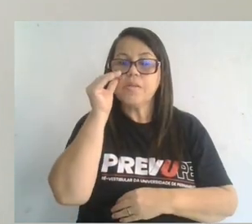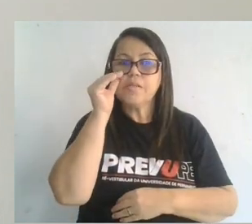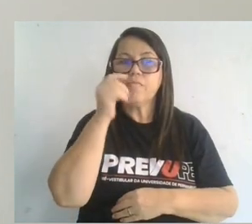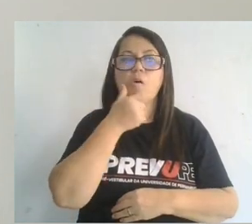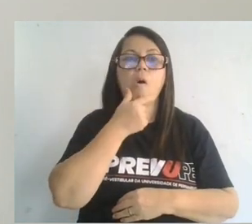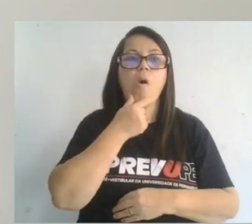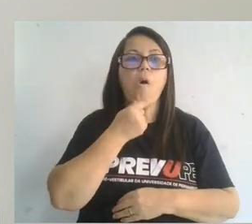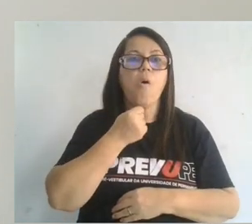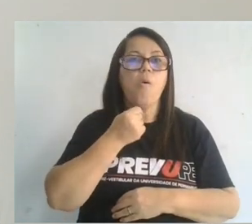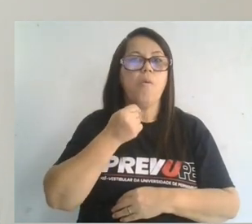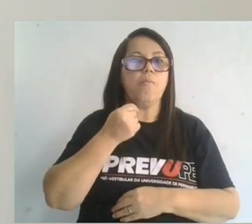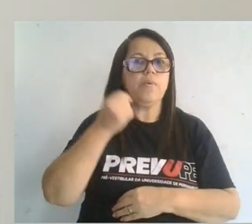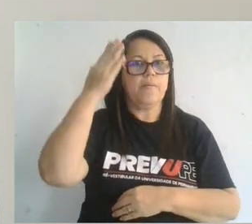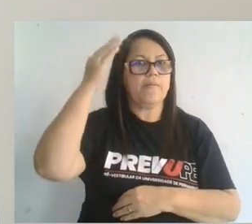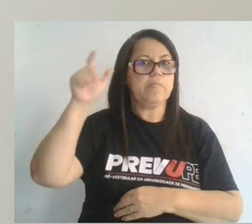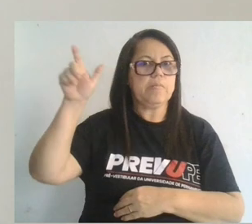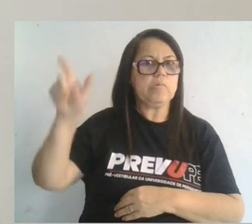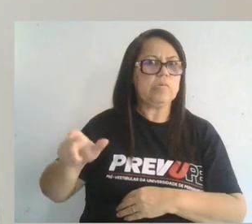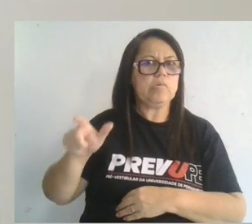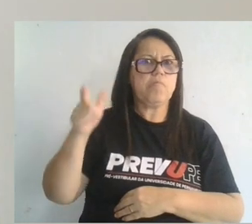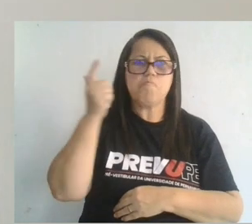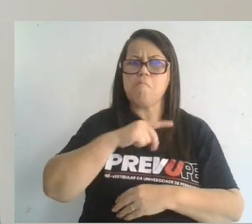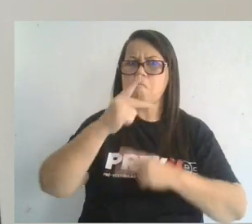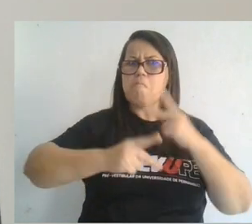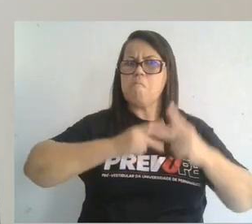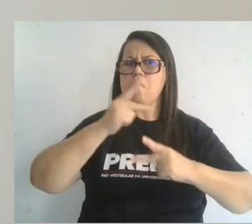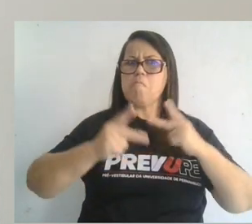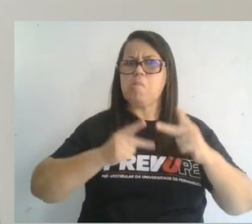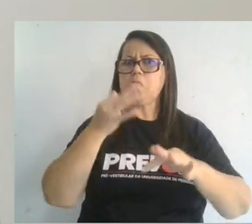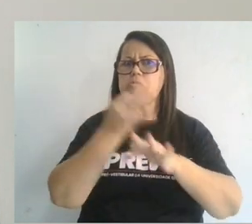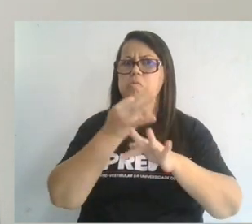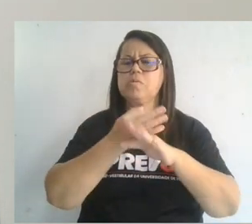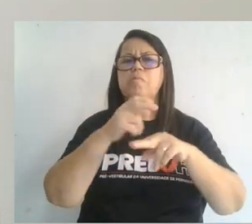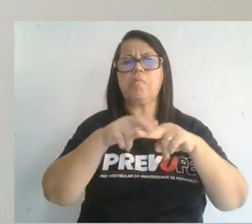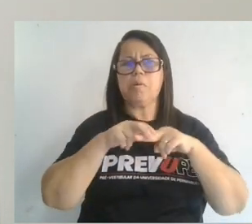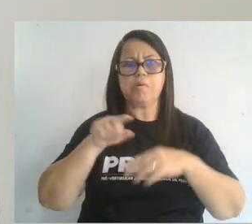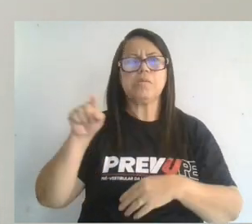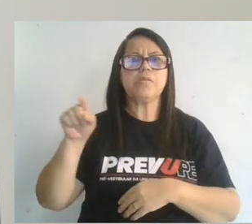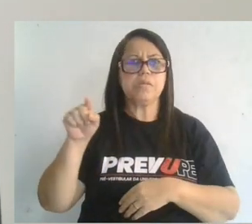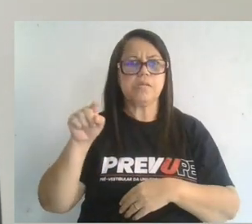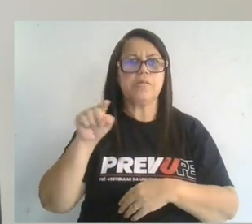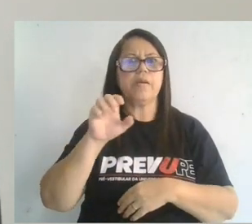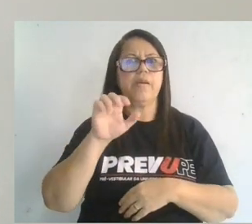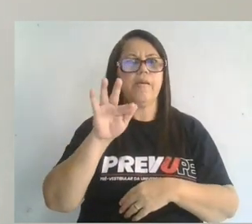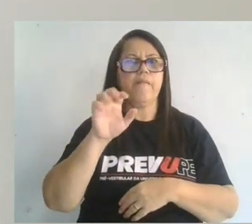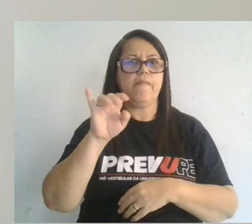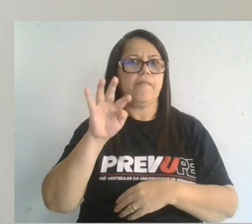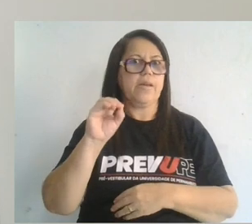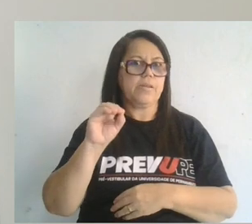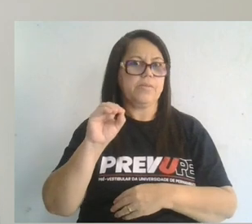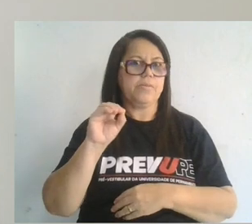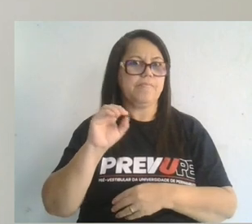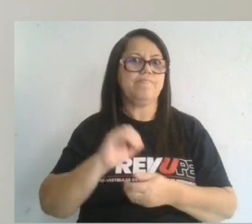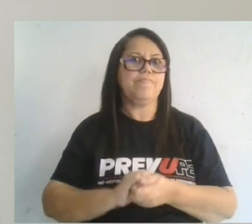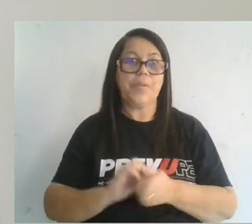curiosidade, Albert Einstein ganhou o Prêmio Nobel de Física por conta do seu trabalho do efeito fotoelétrico, não por conta do trabalho